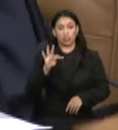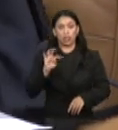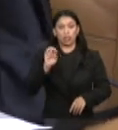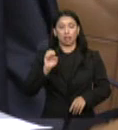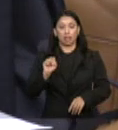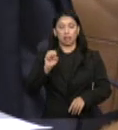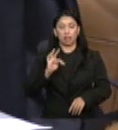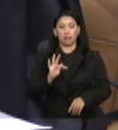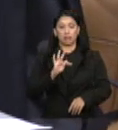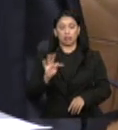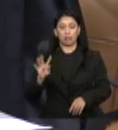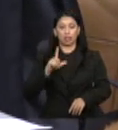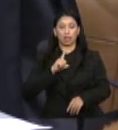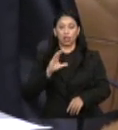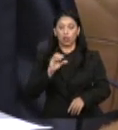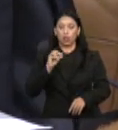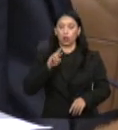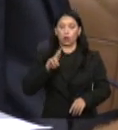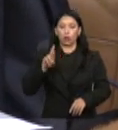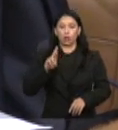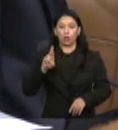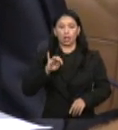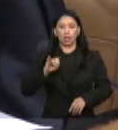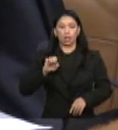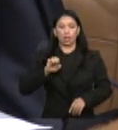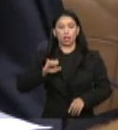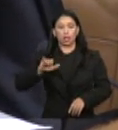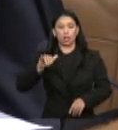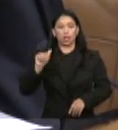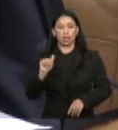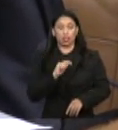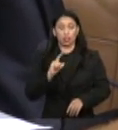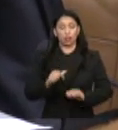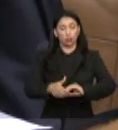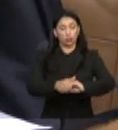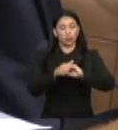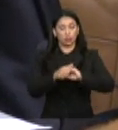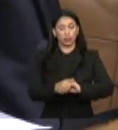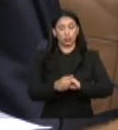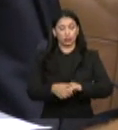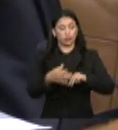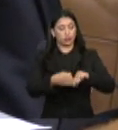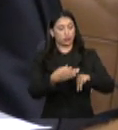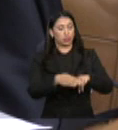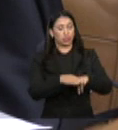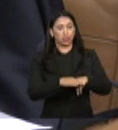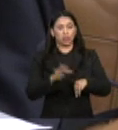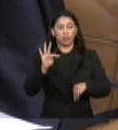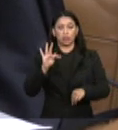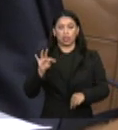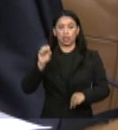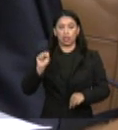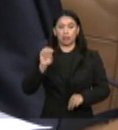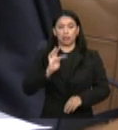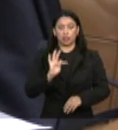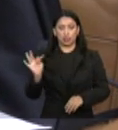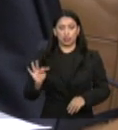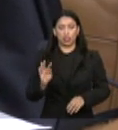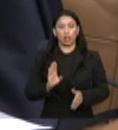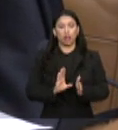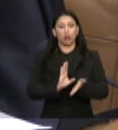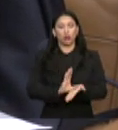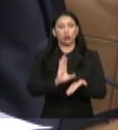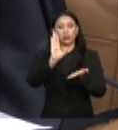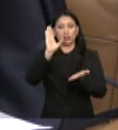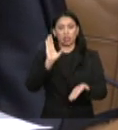Lélio Bentes Correia a pessoa de quem cumprimenta os ministros daquele tribunal Conselheiro Mauro Martins